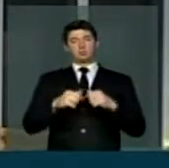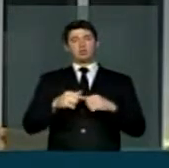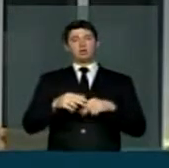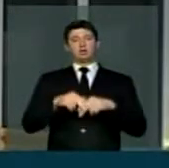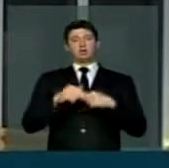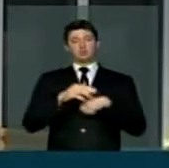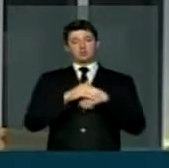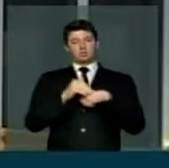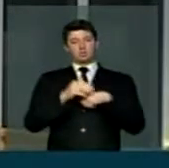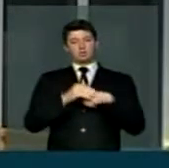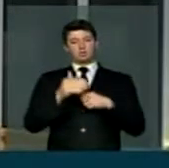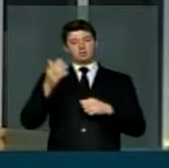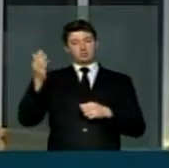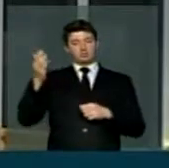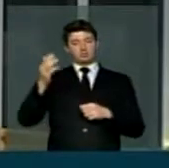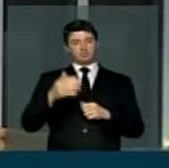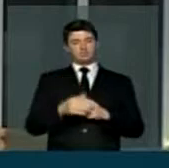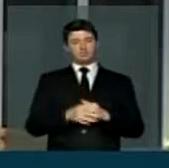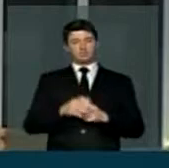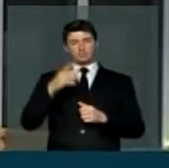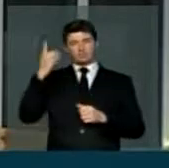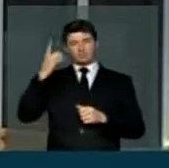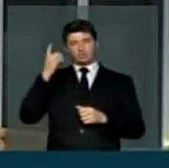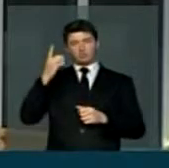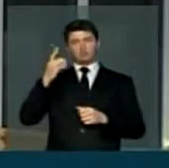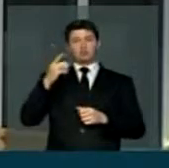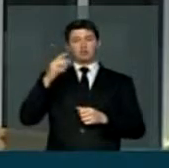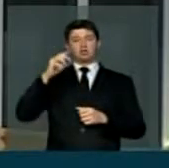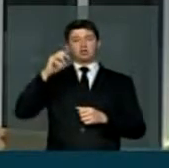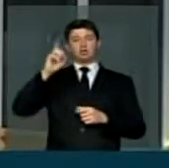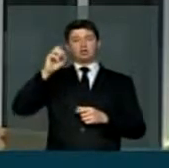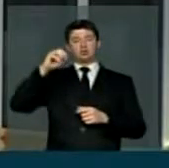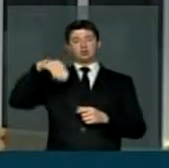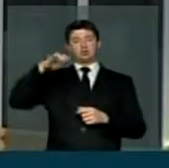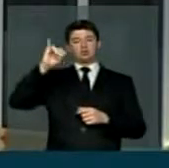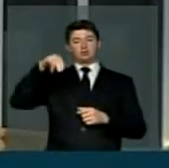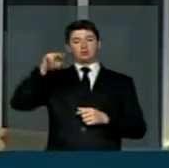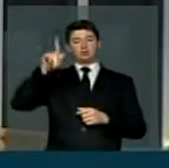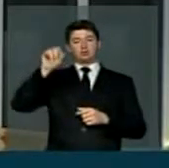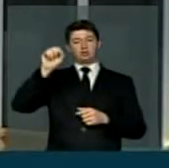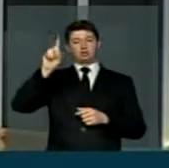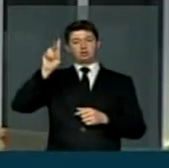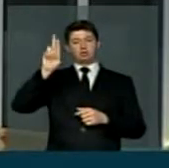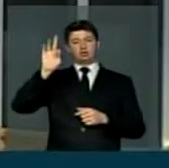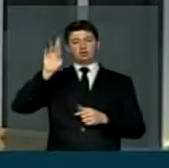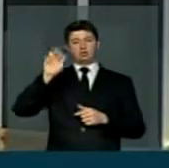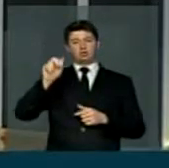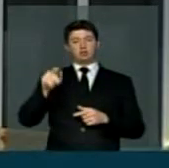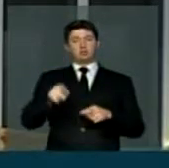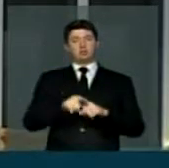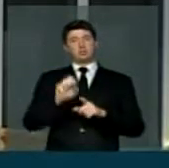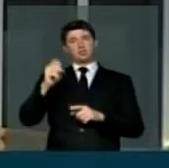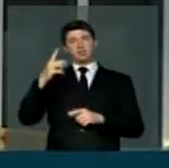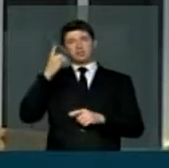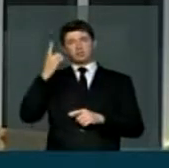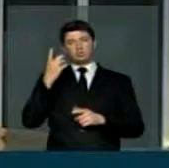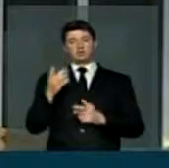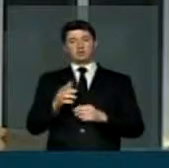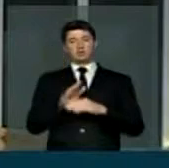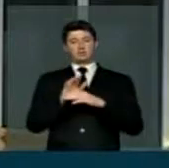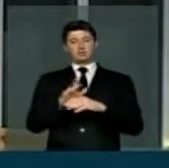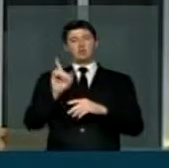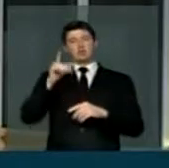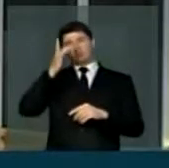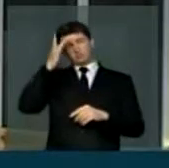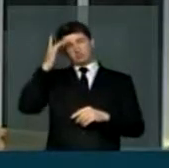generosidade, né, do nobre deputado que assuma a tribuna, e em consideração até o ex-deputado, e há um